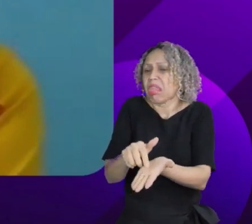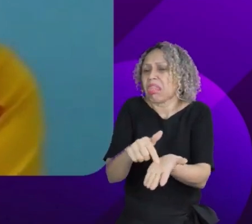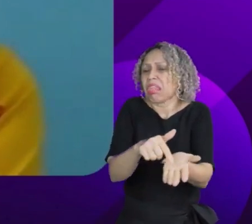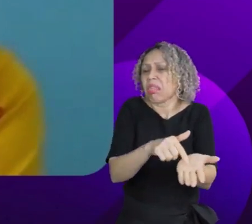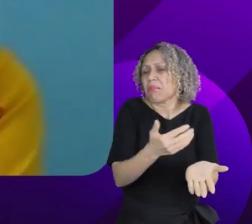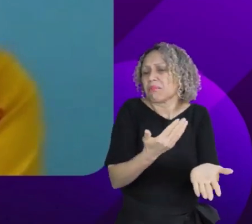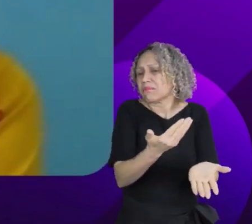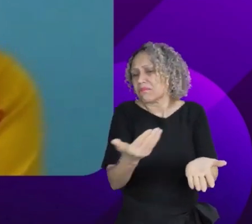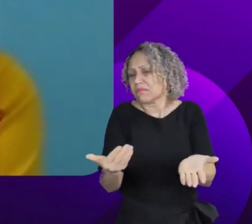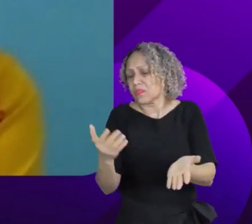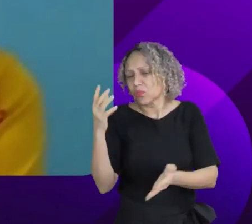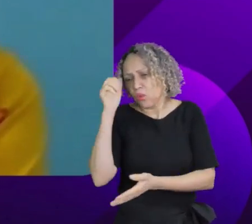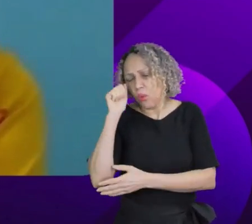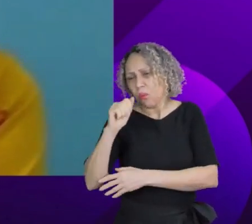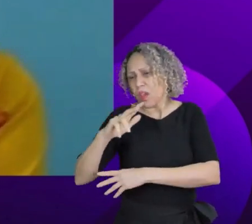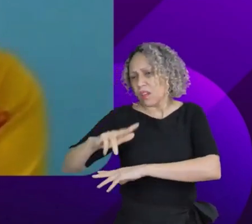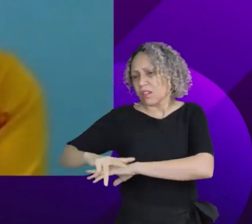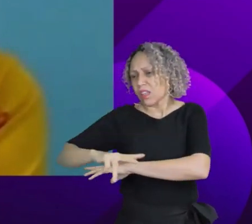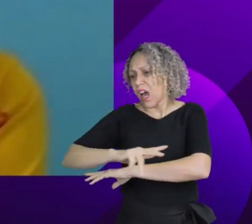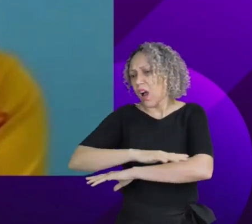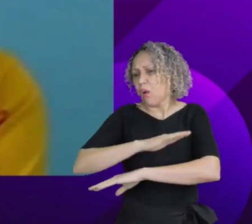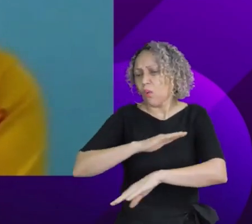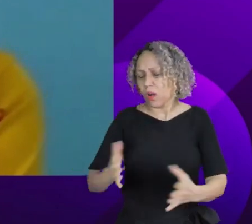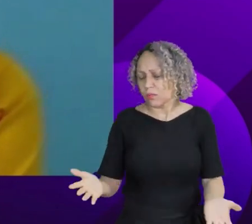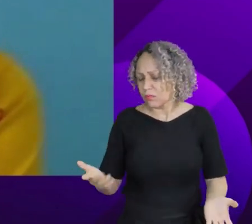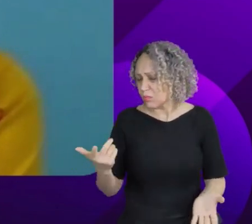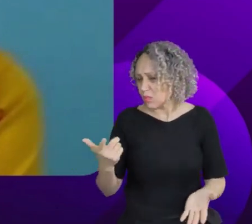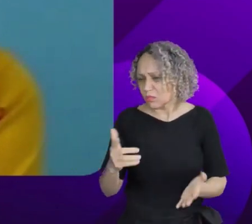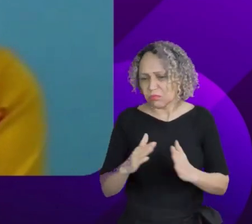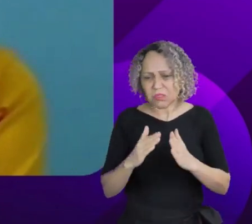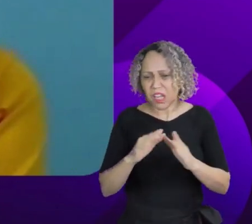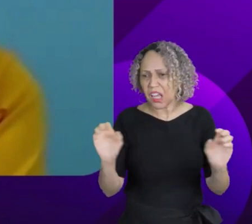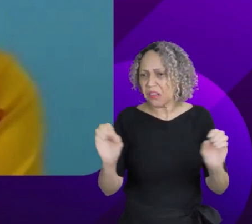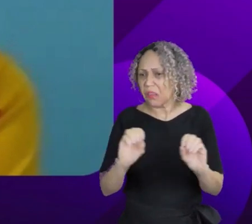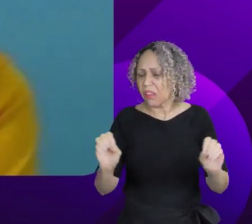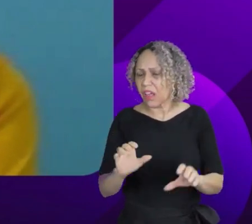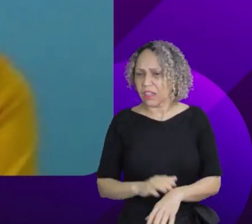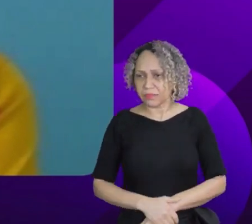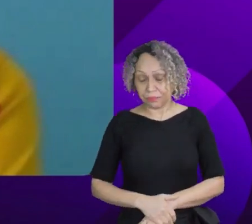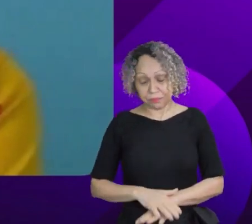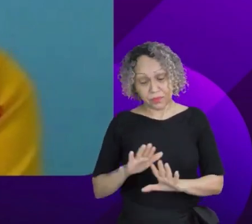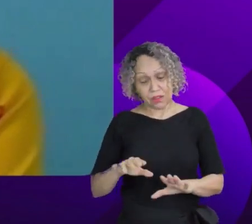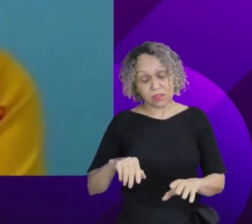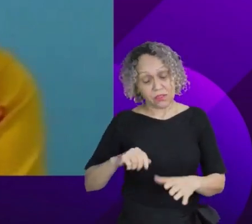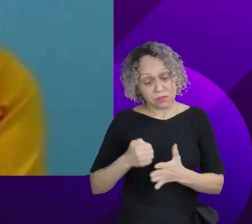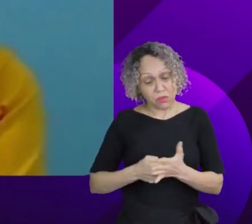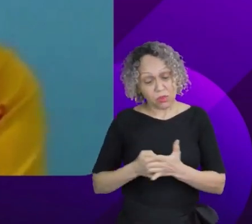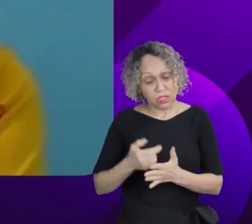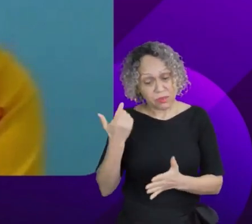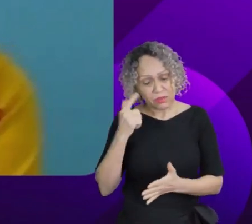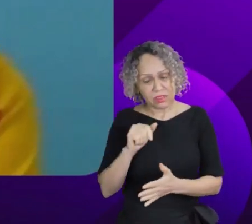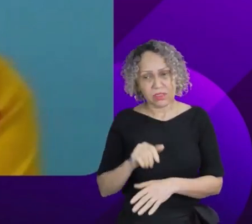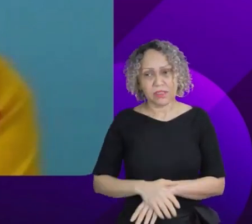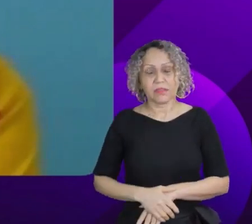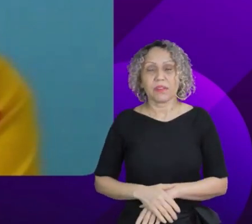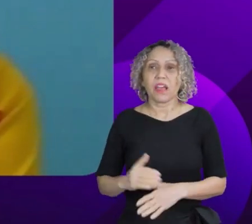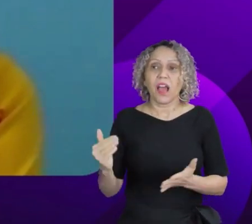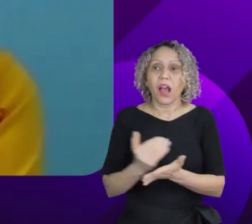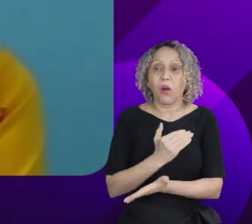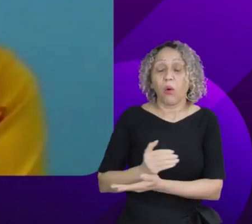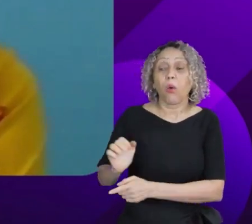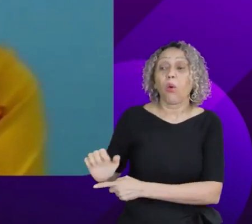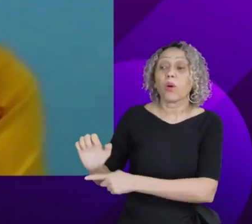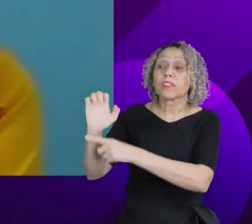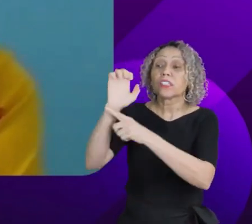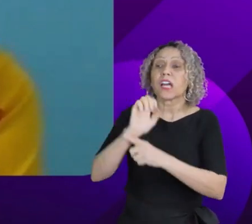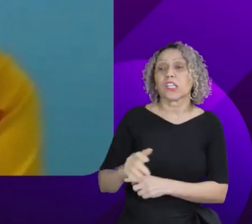muito pouco o que a gente vem conseguindo fazer no Rio de Janeiro. Enquanto os outros estados conseguem habilitar a entidade, pegar